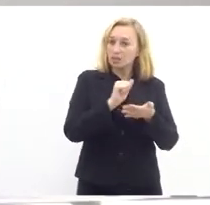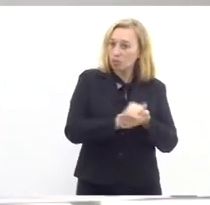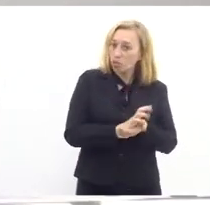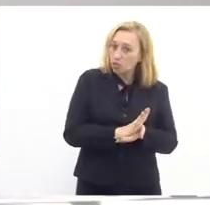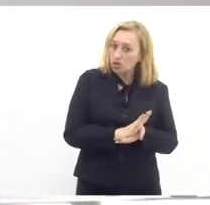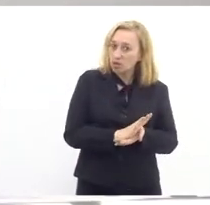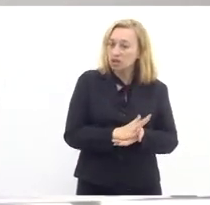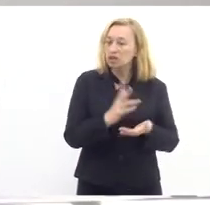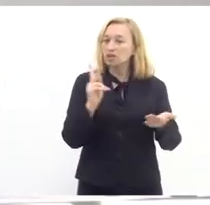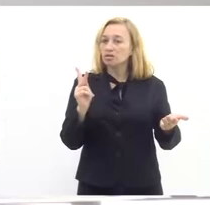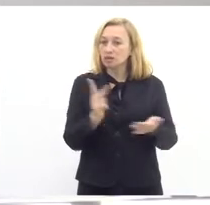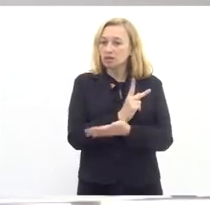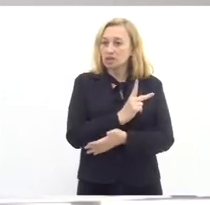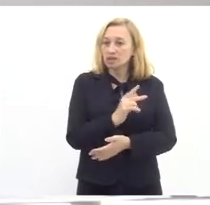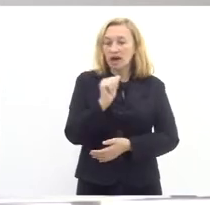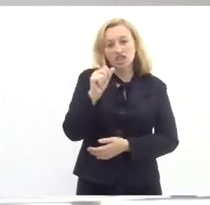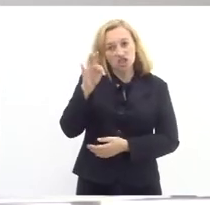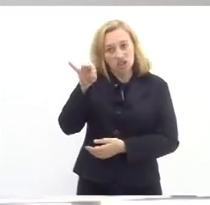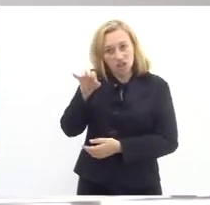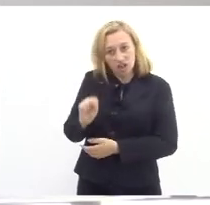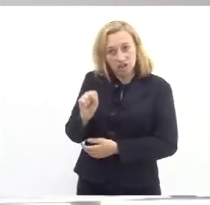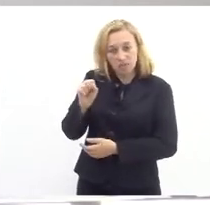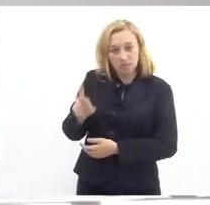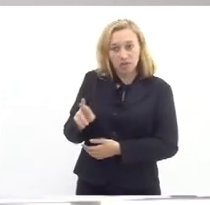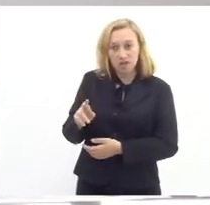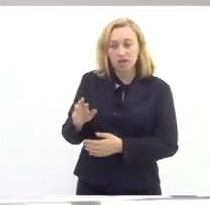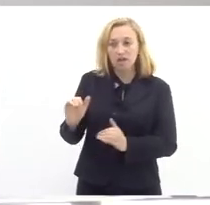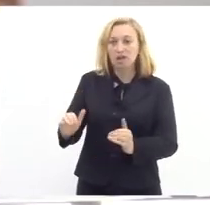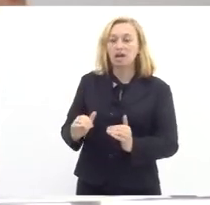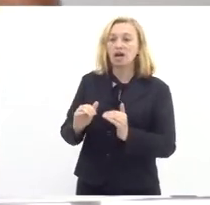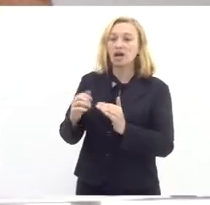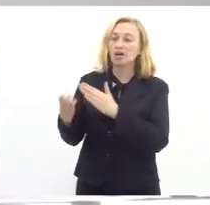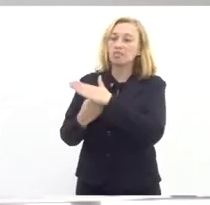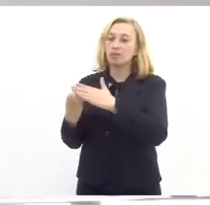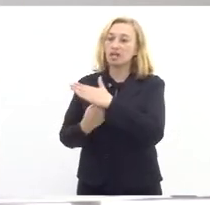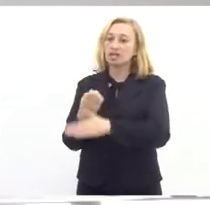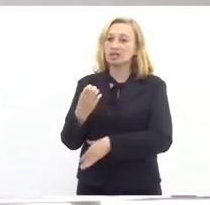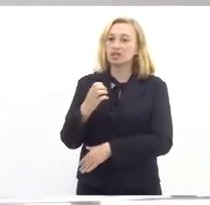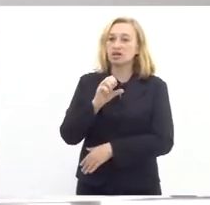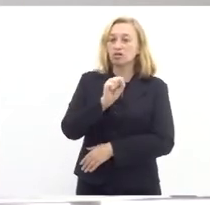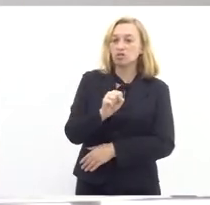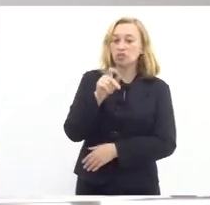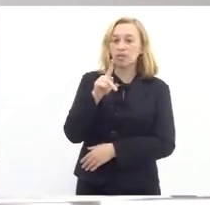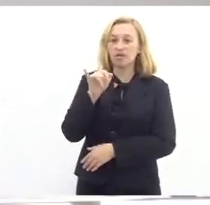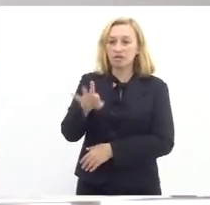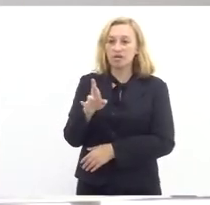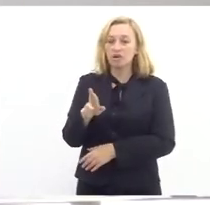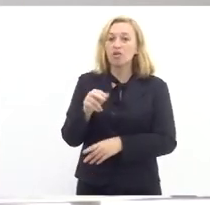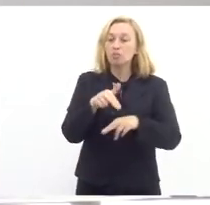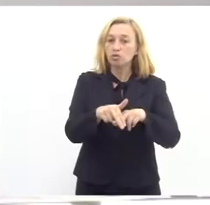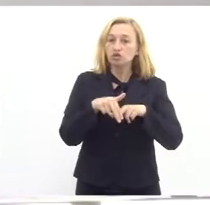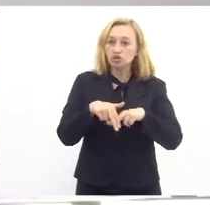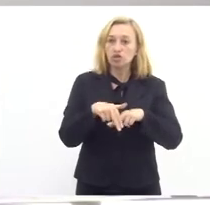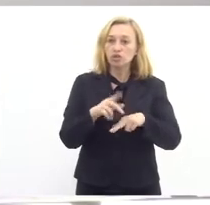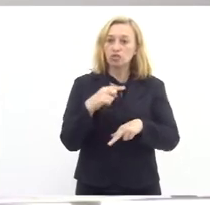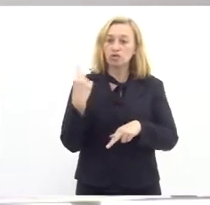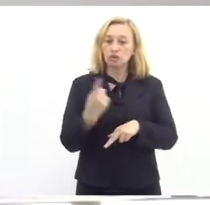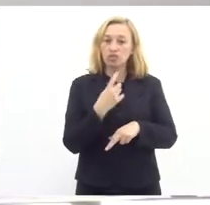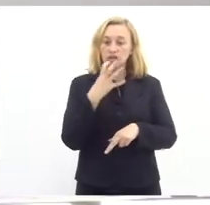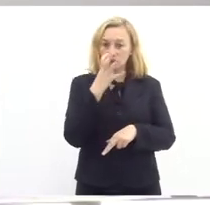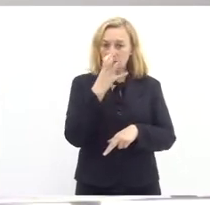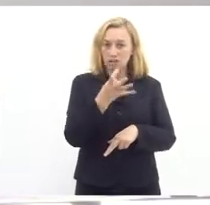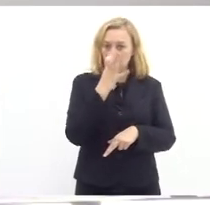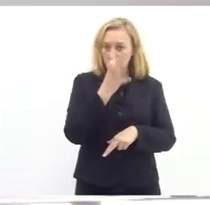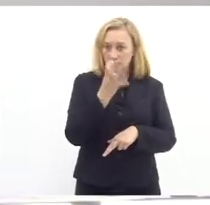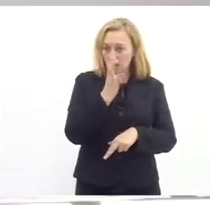aplicada através da Getransp à Supervia foi em função das denúncias apontadas aqui nessa comissão parlamentar de inquérito, que